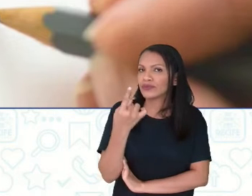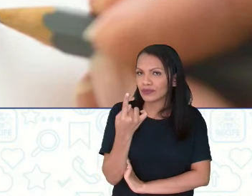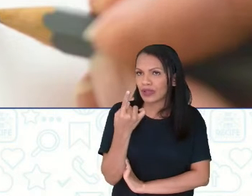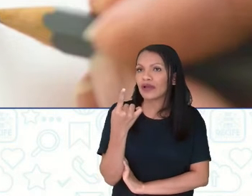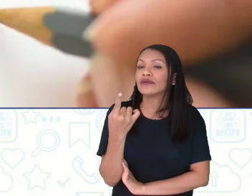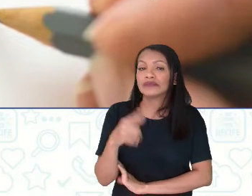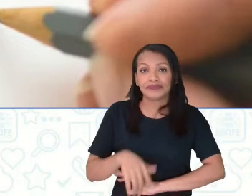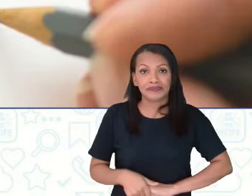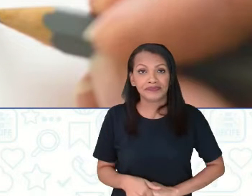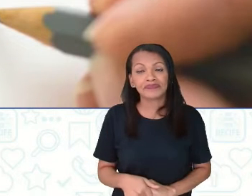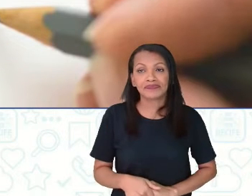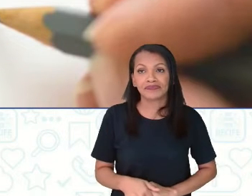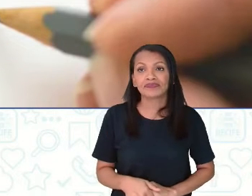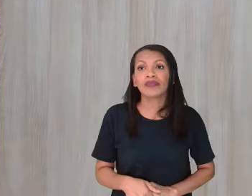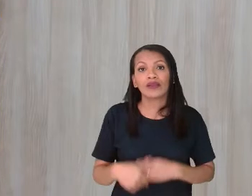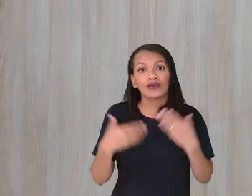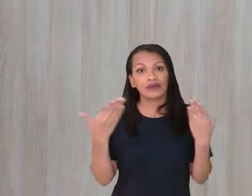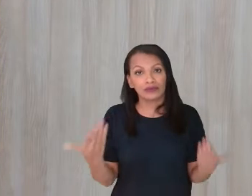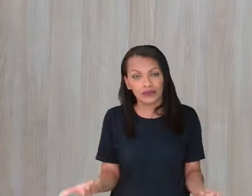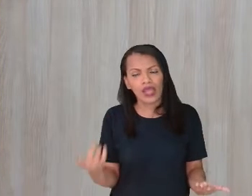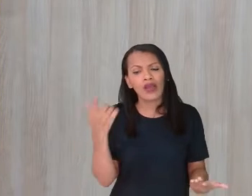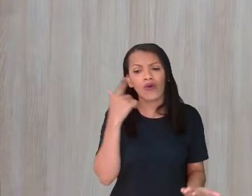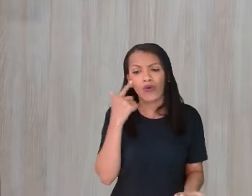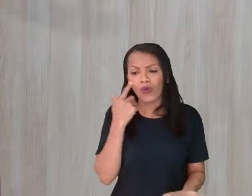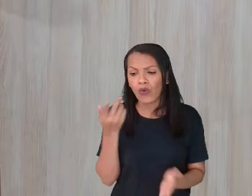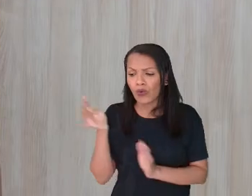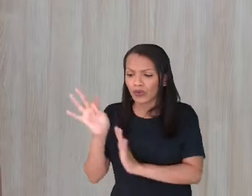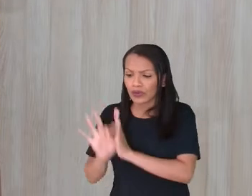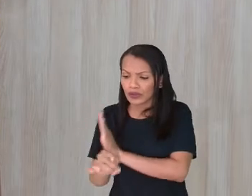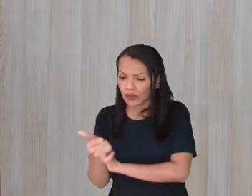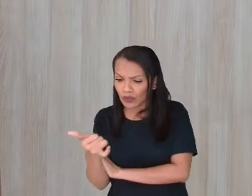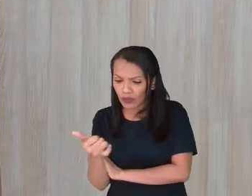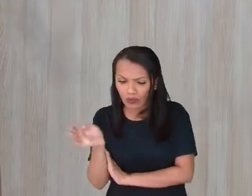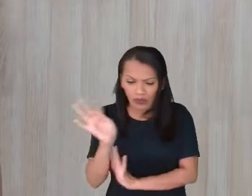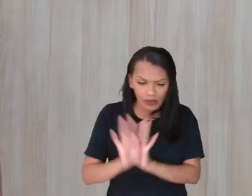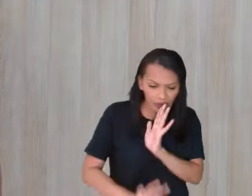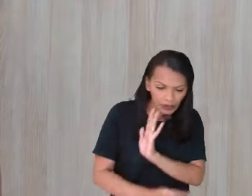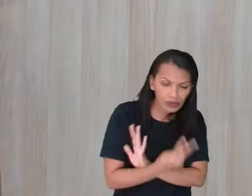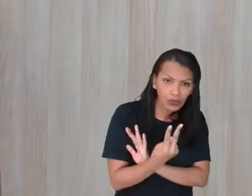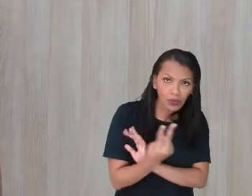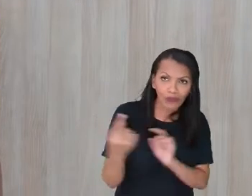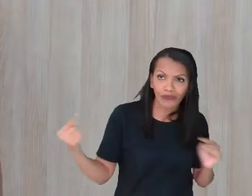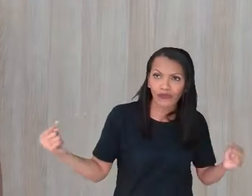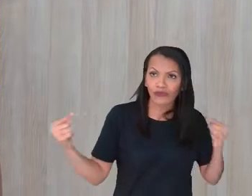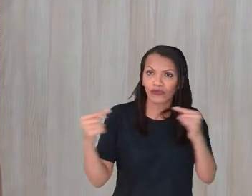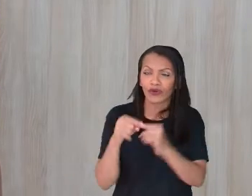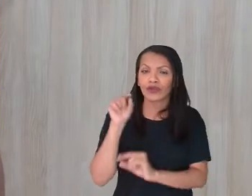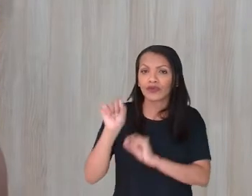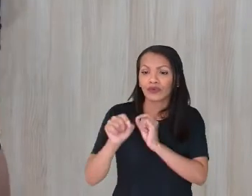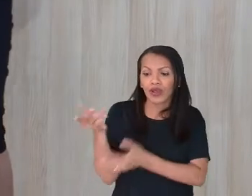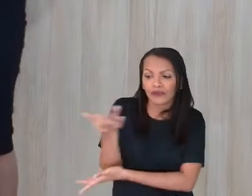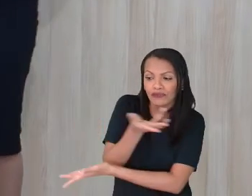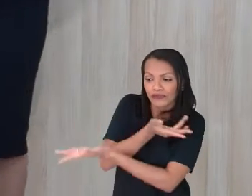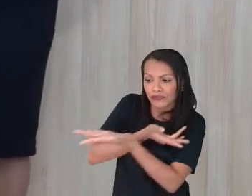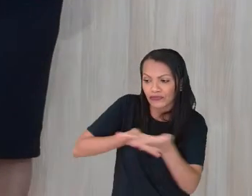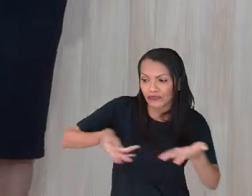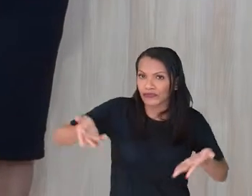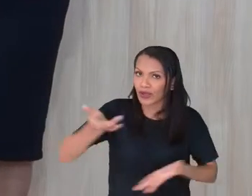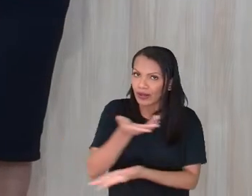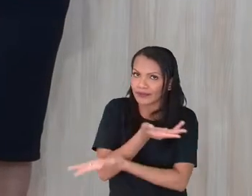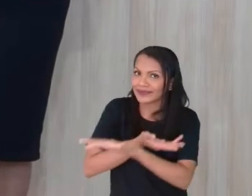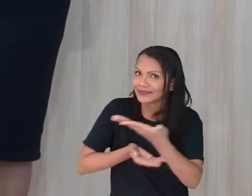Inclusive, o texto 2, ele bebe do texto 1, né, que é mais antigo. Então, a gente tem essa intertextualidade, esse diálogo entre os textos,